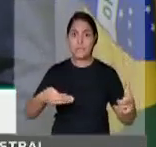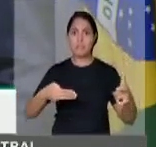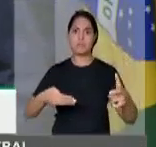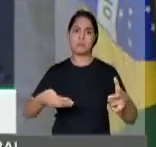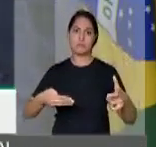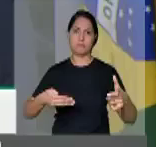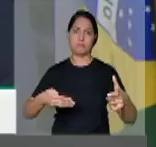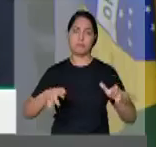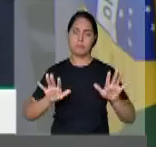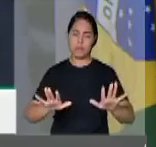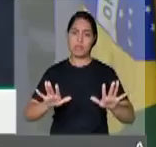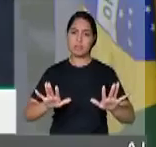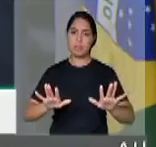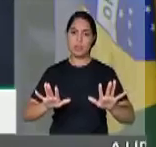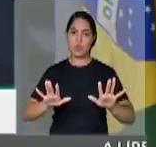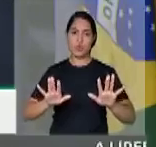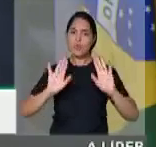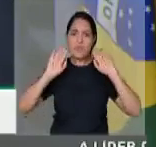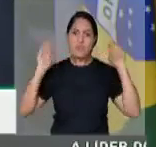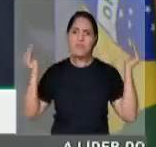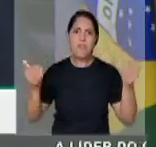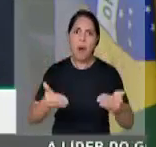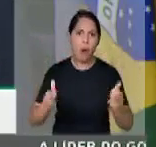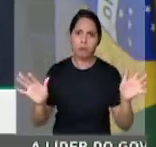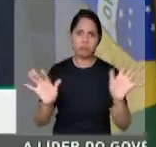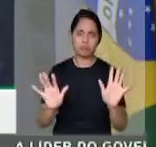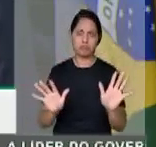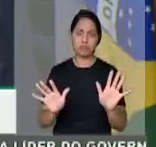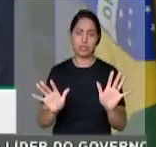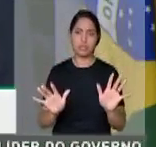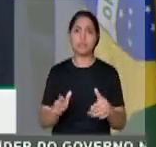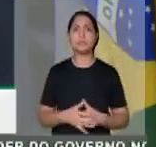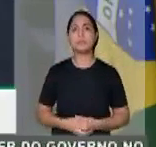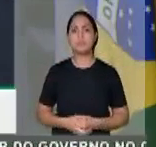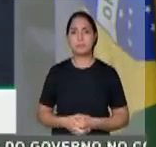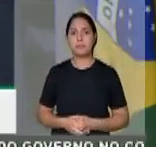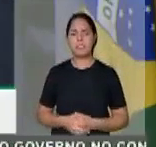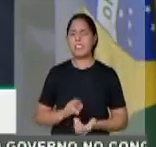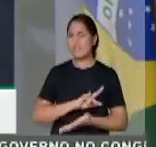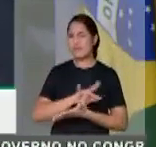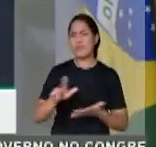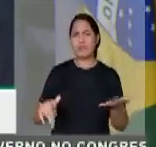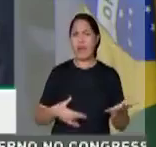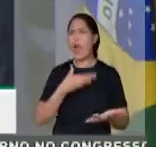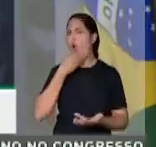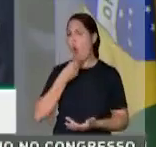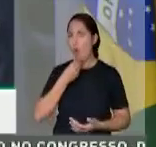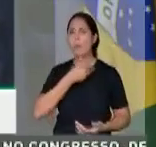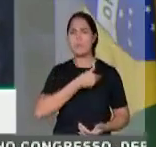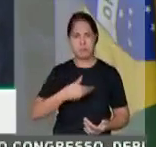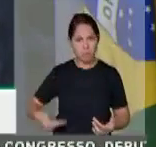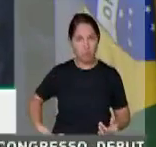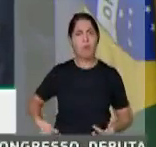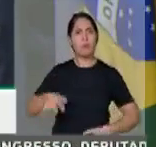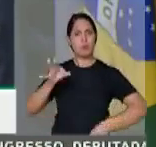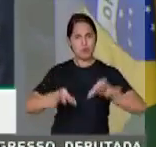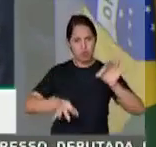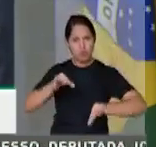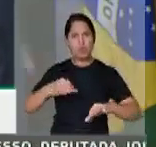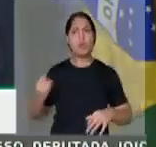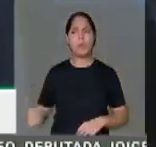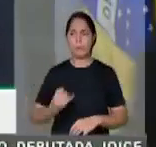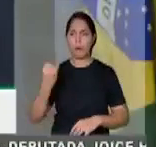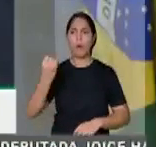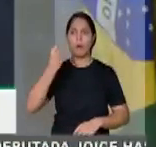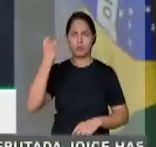mas jamais atingiu aqueles ministros, grandes homens públicos, grandes juristas, que honraram a história do